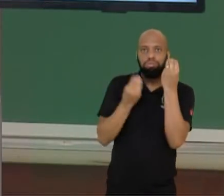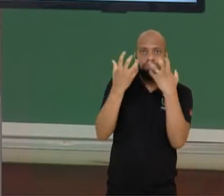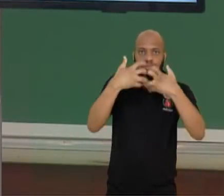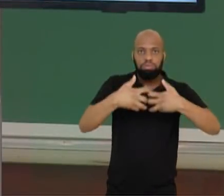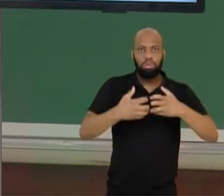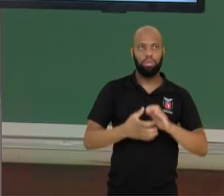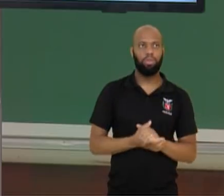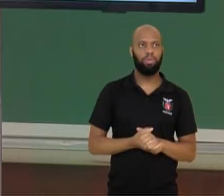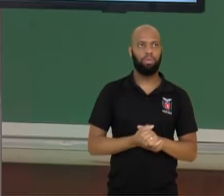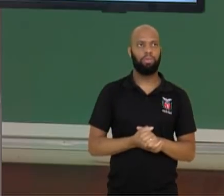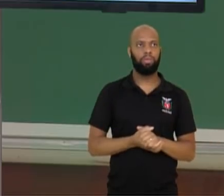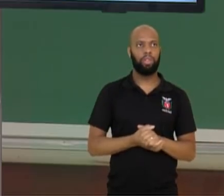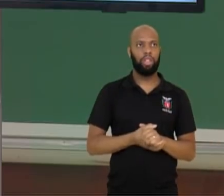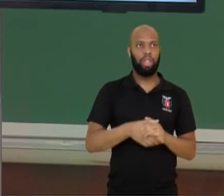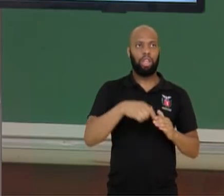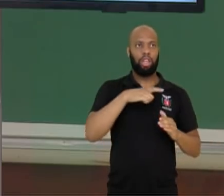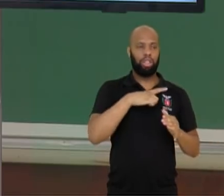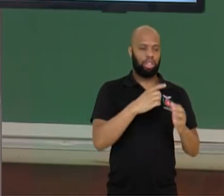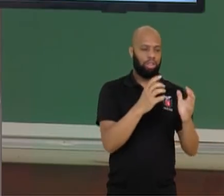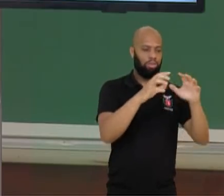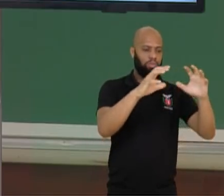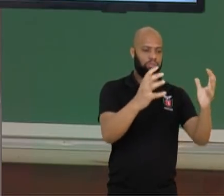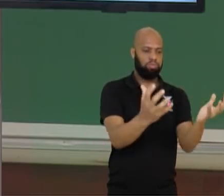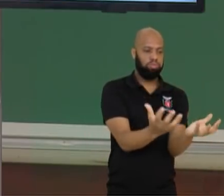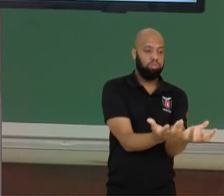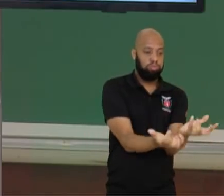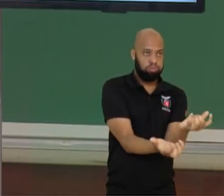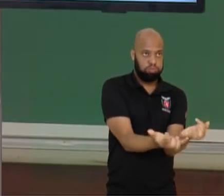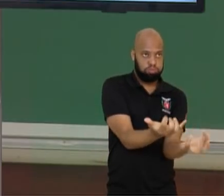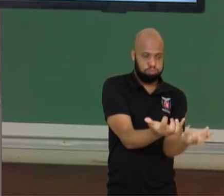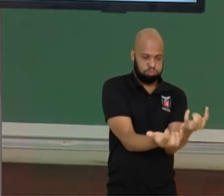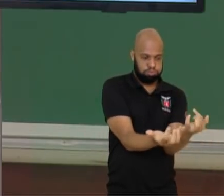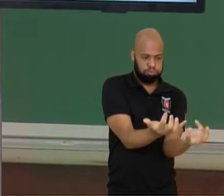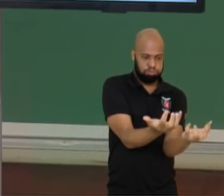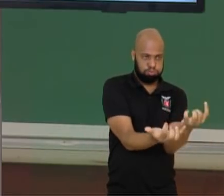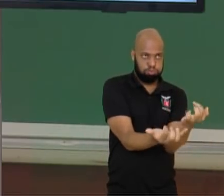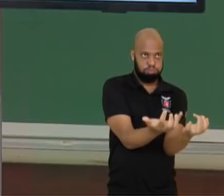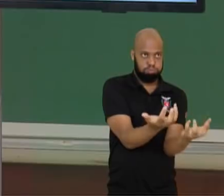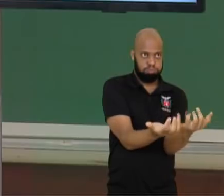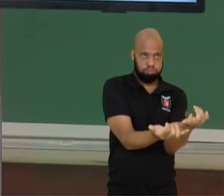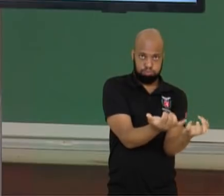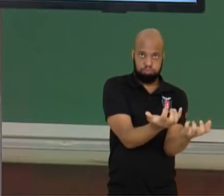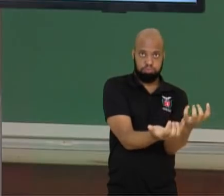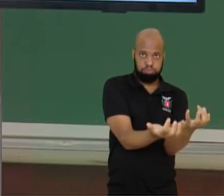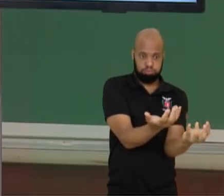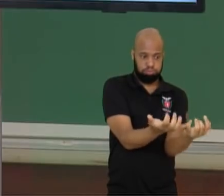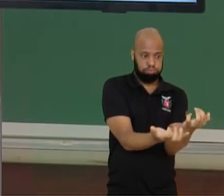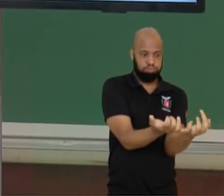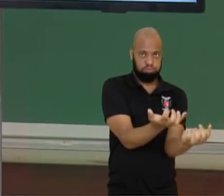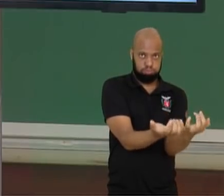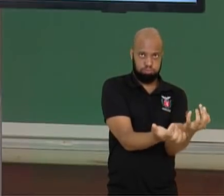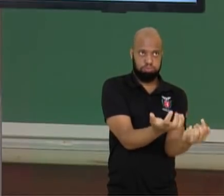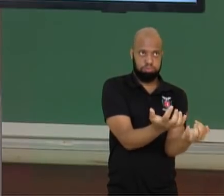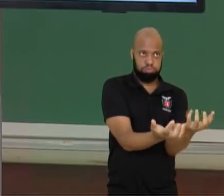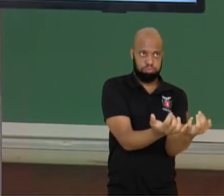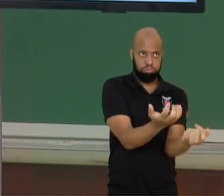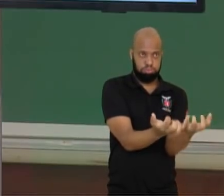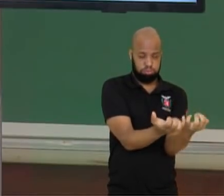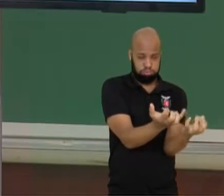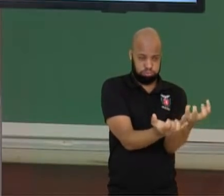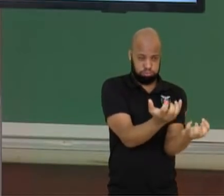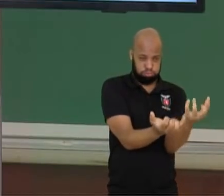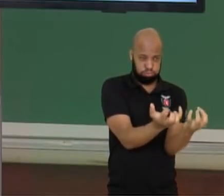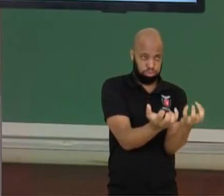aqui uma caldeira, embaixo aqui uma fornalha. Então, a fornalha vai esquentar a caldeira. Esquenta,